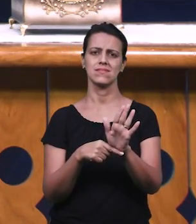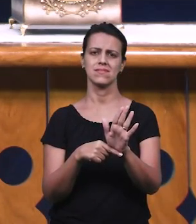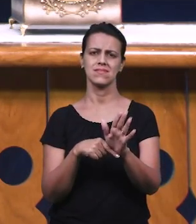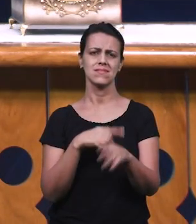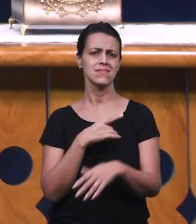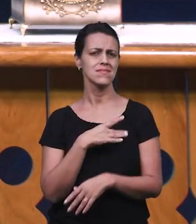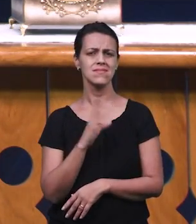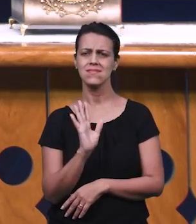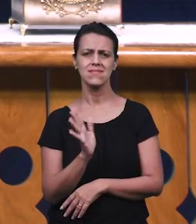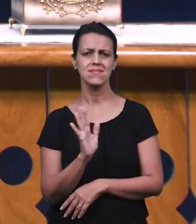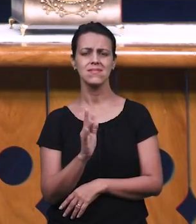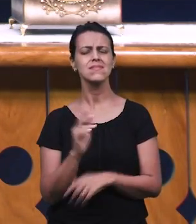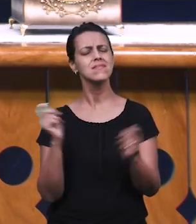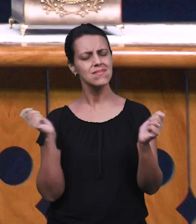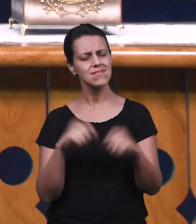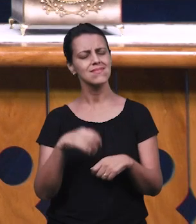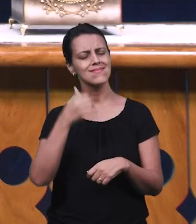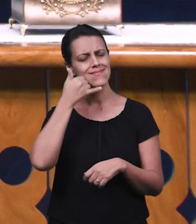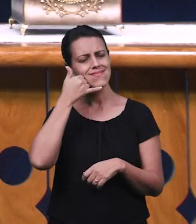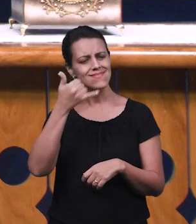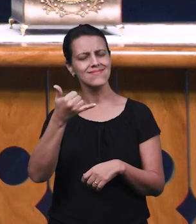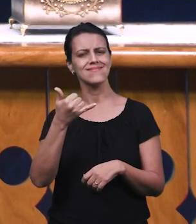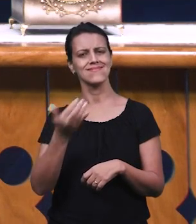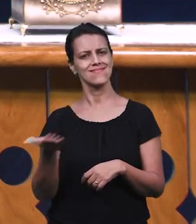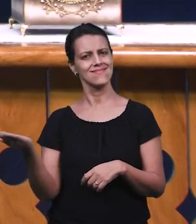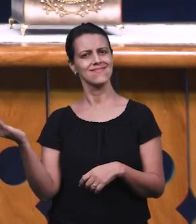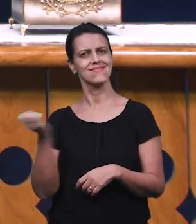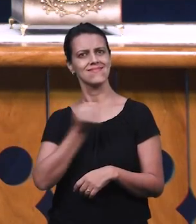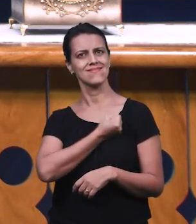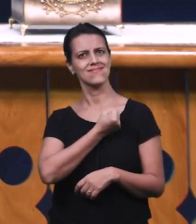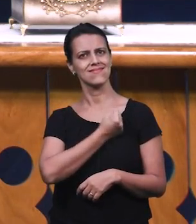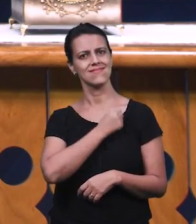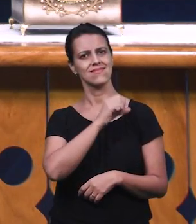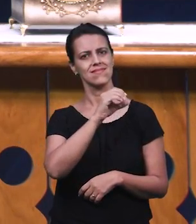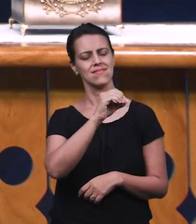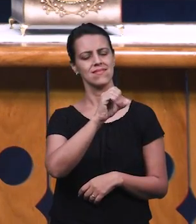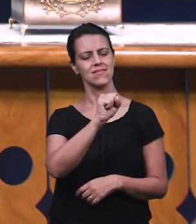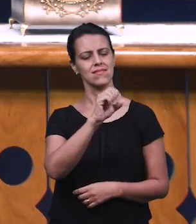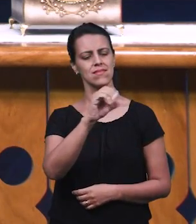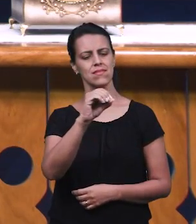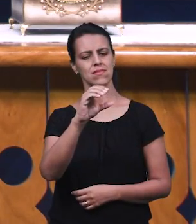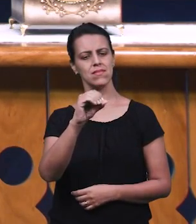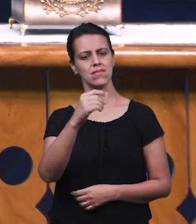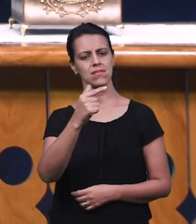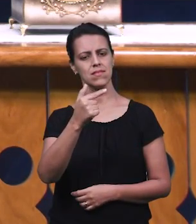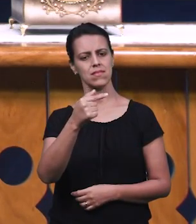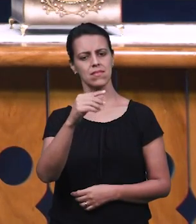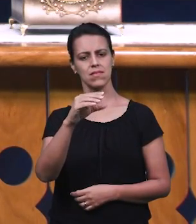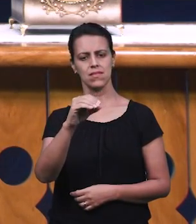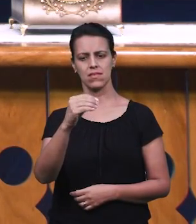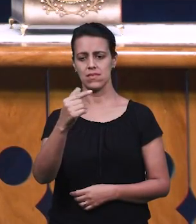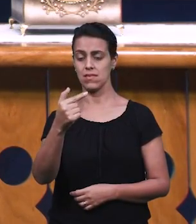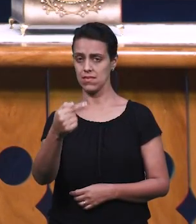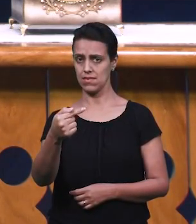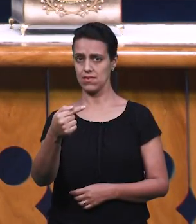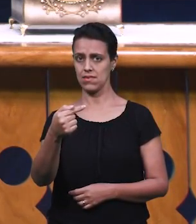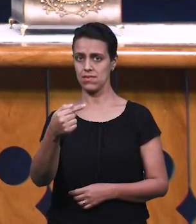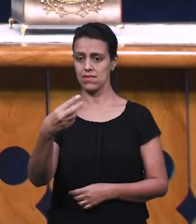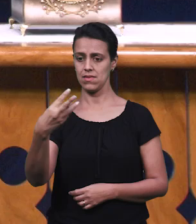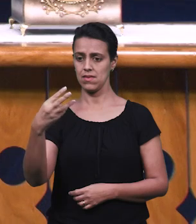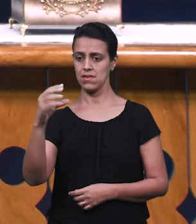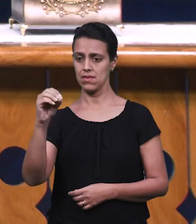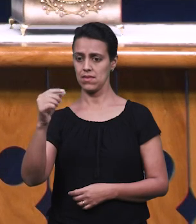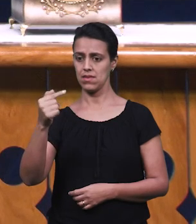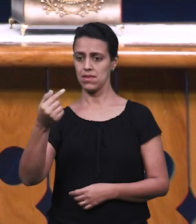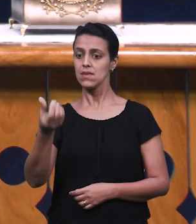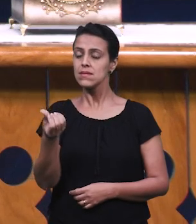assistência. Não tenha receio. Ligue para este número, 0800